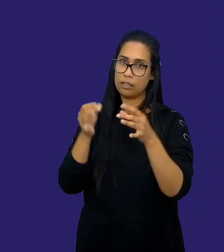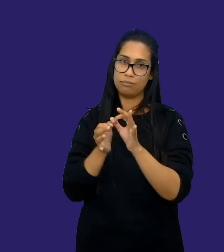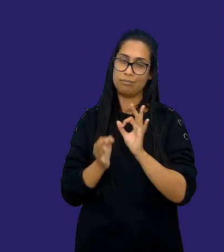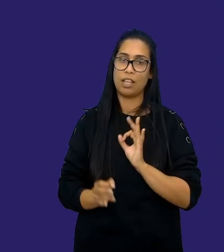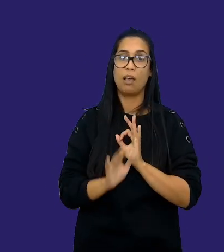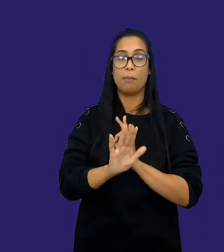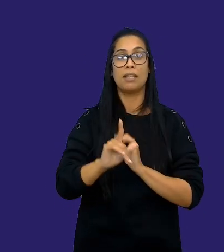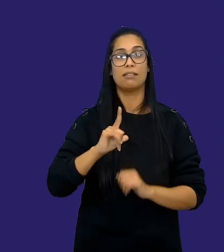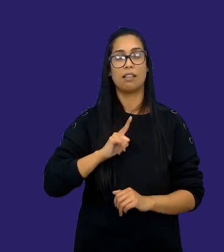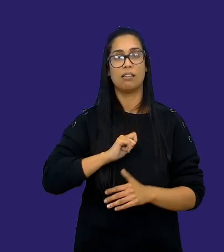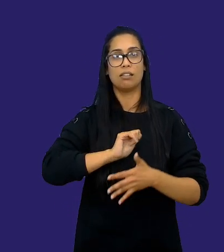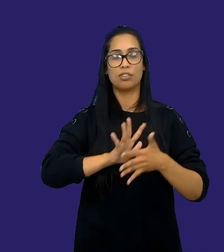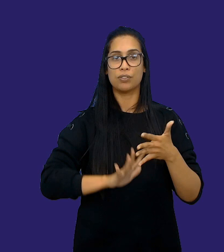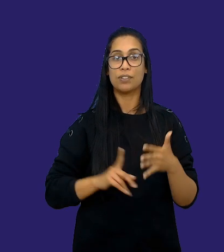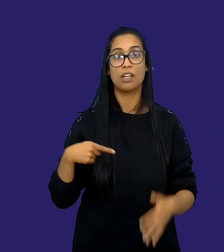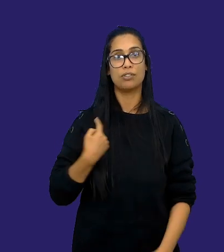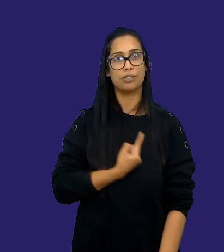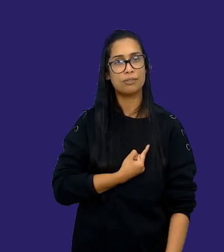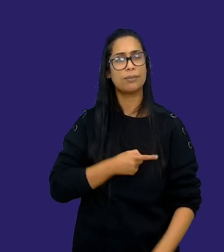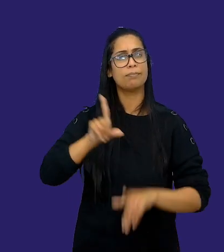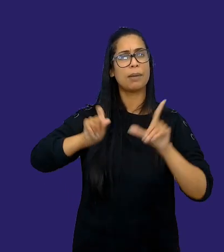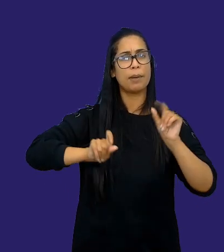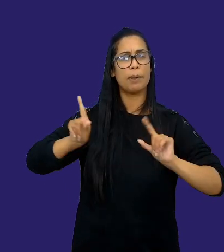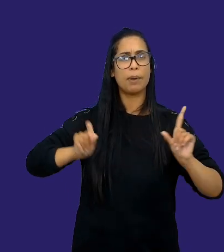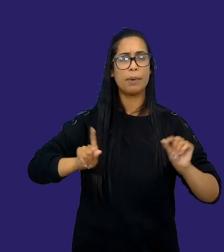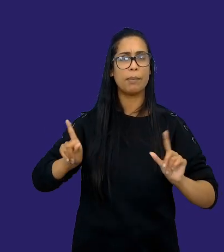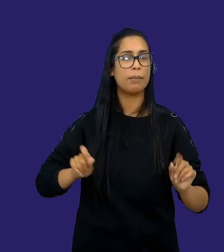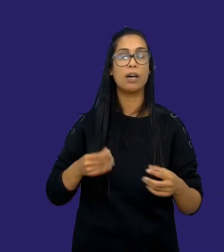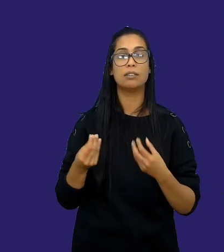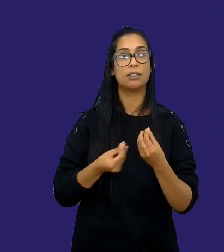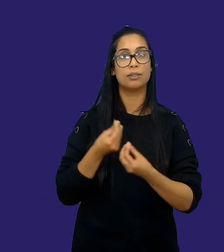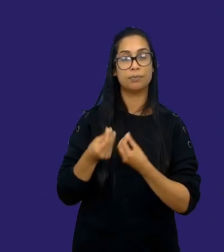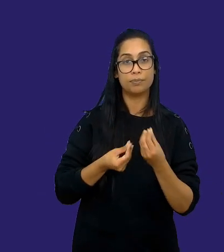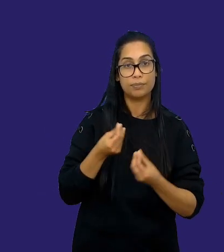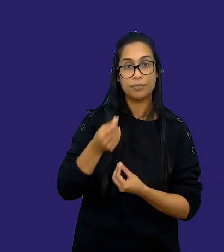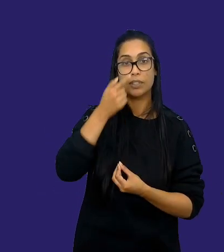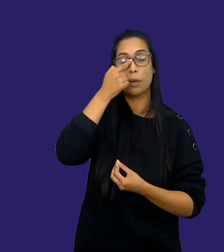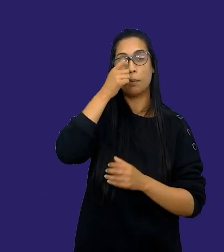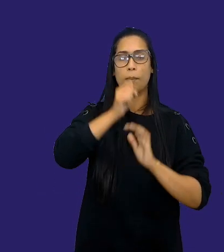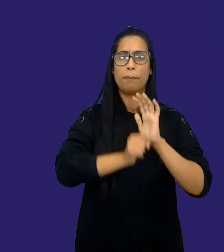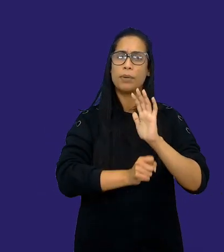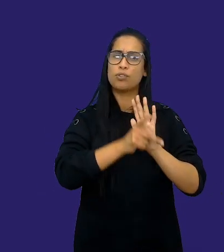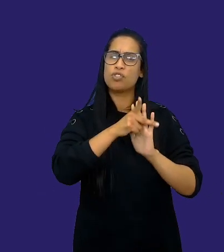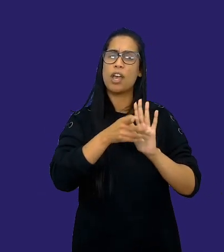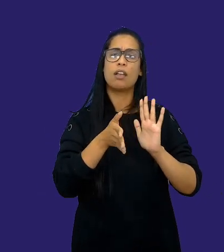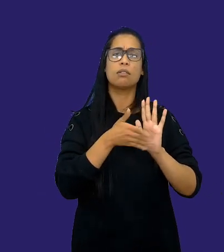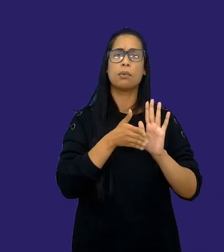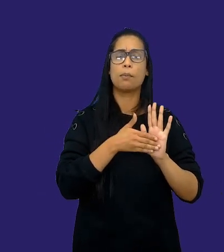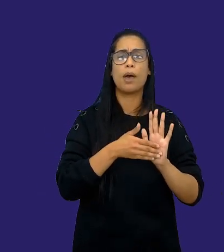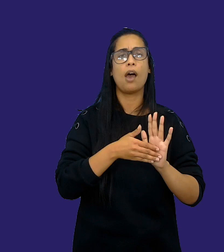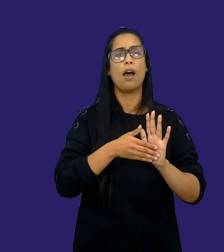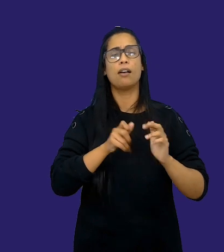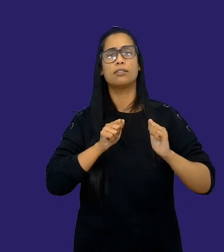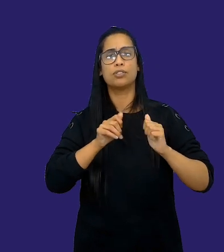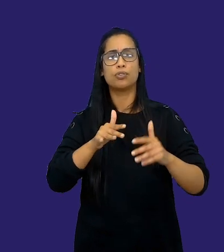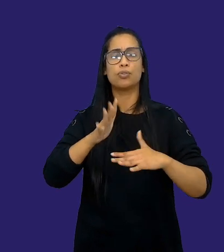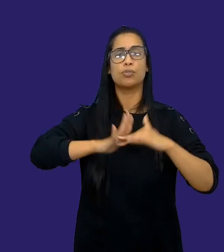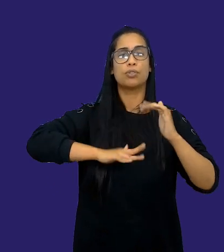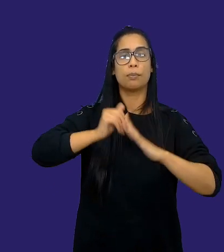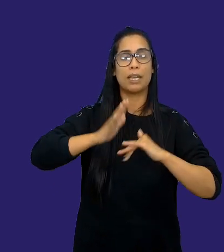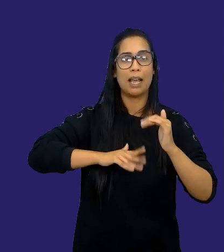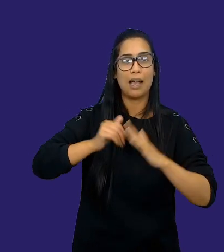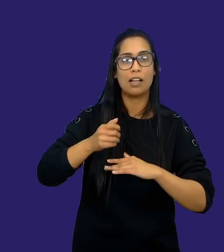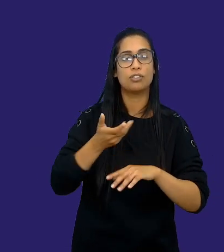as atividades que a gente selecionou como possíveis aí projetos, ações, né,